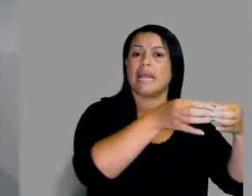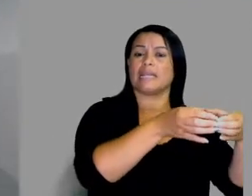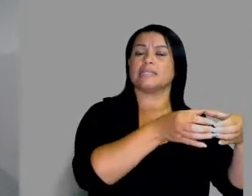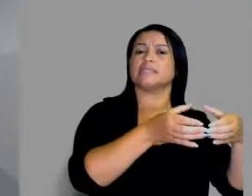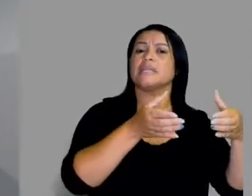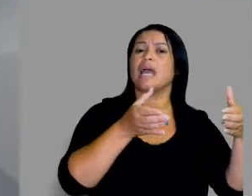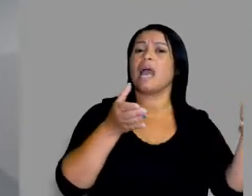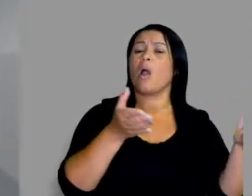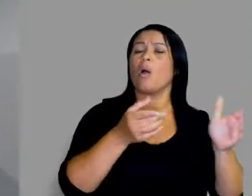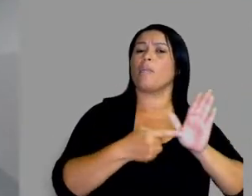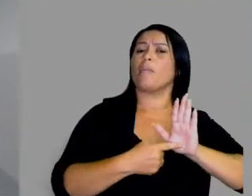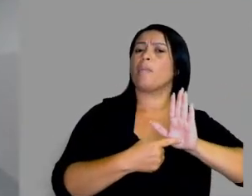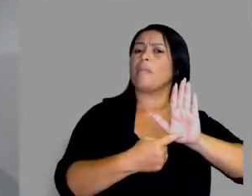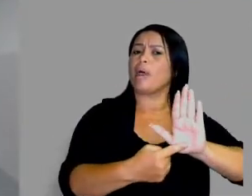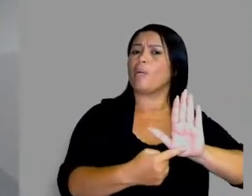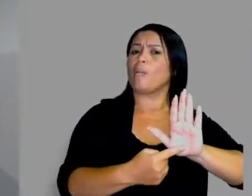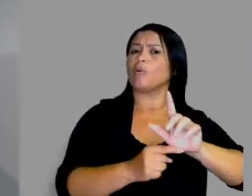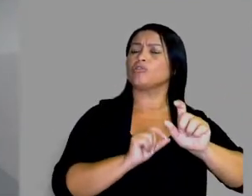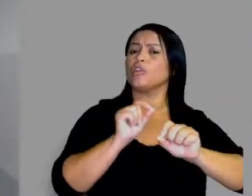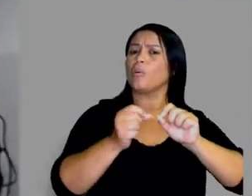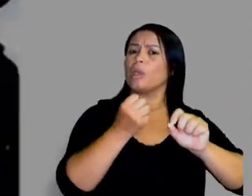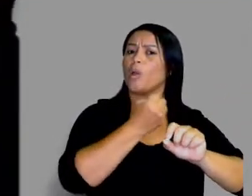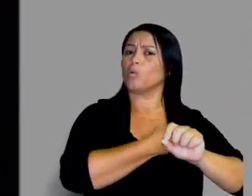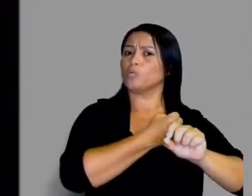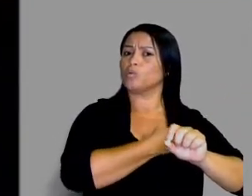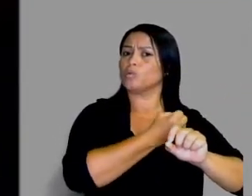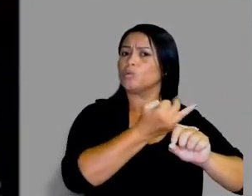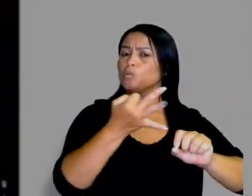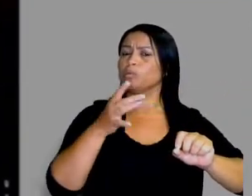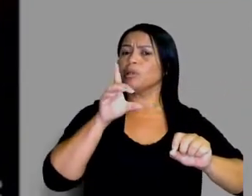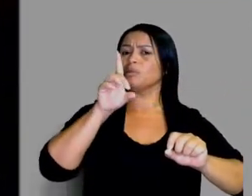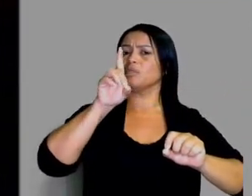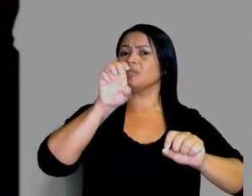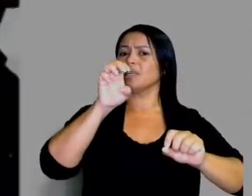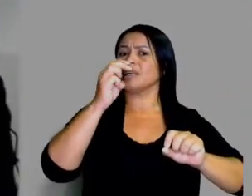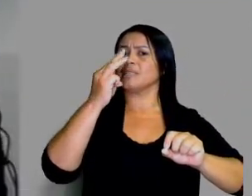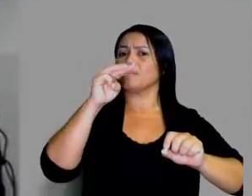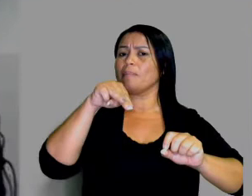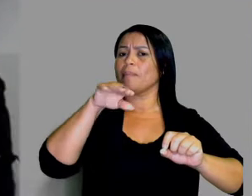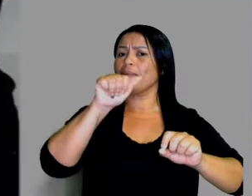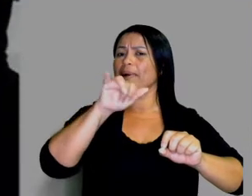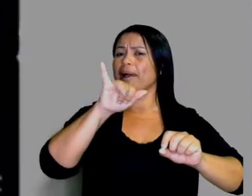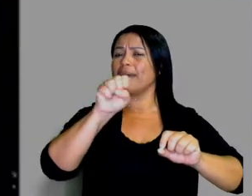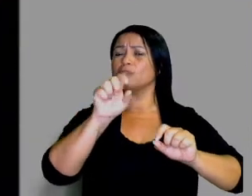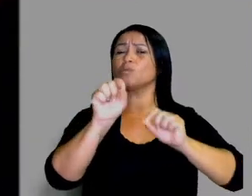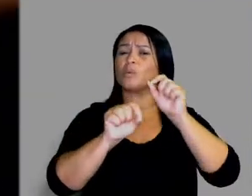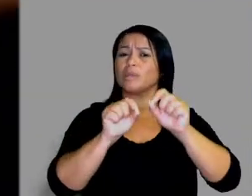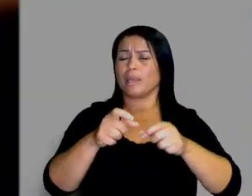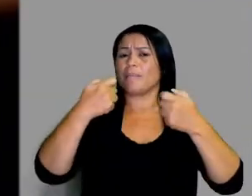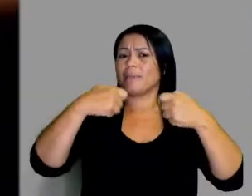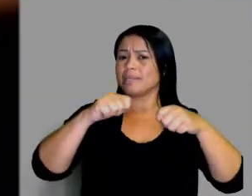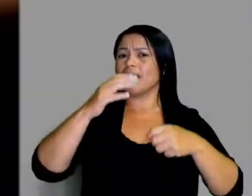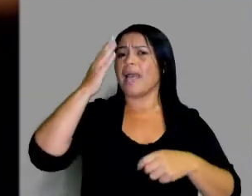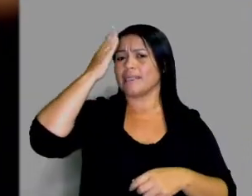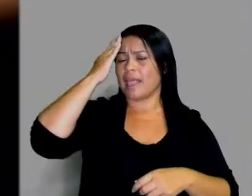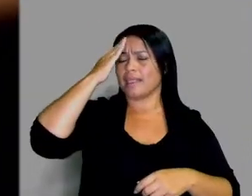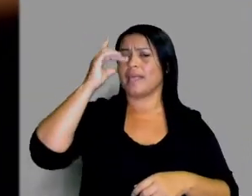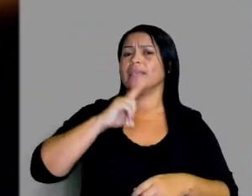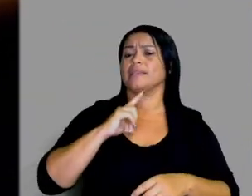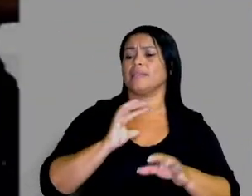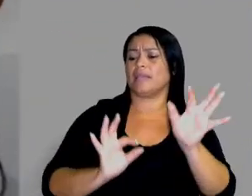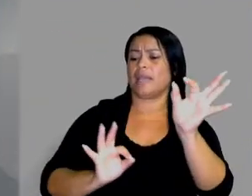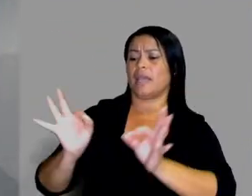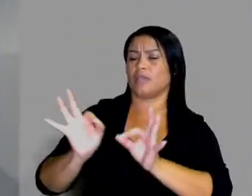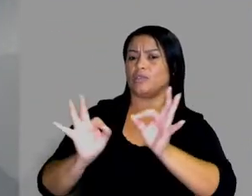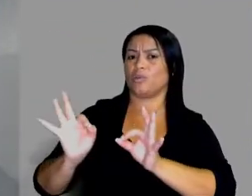Então, para representar números decimais, é necessário entender que nós temos as